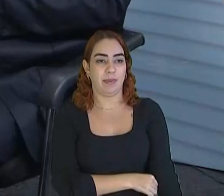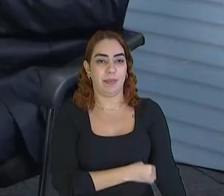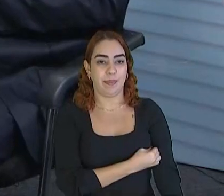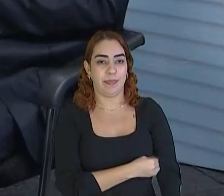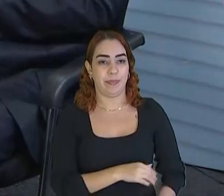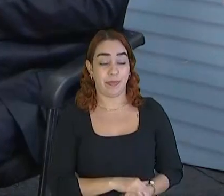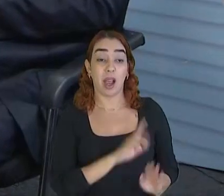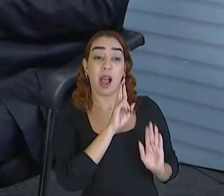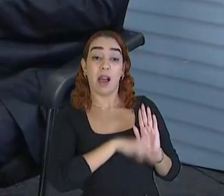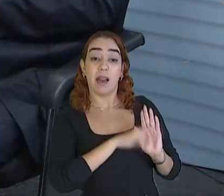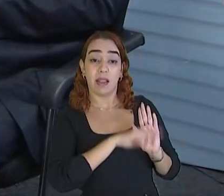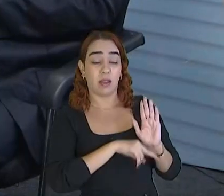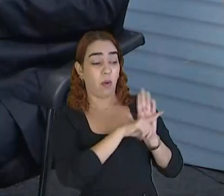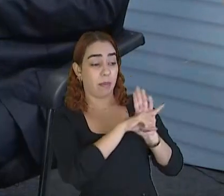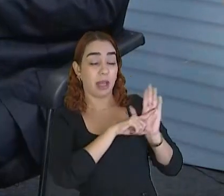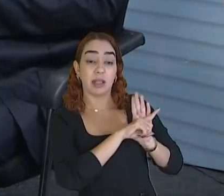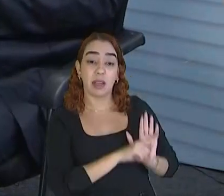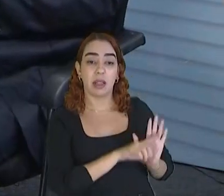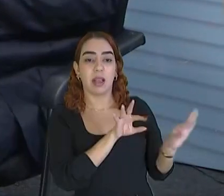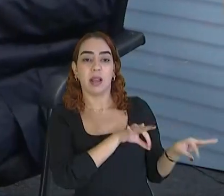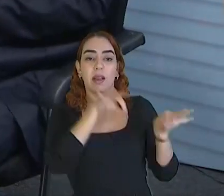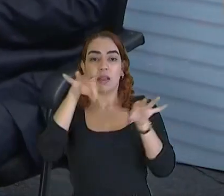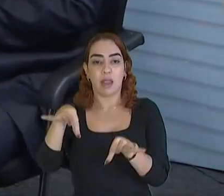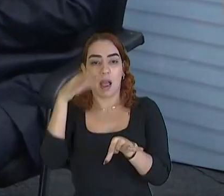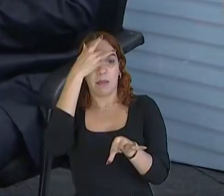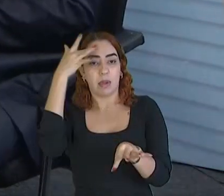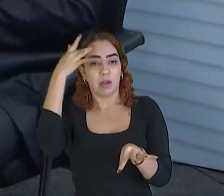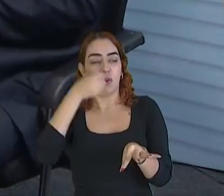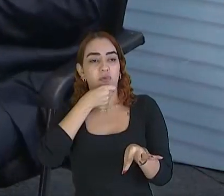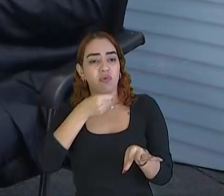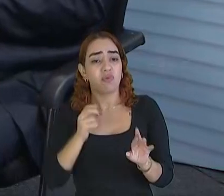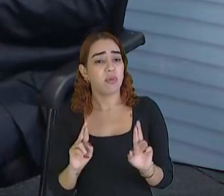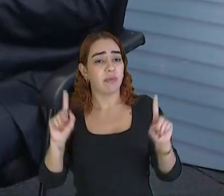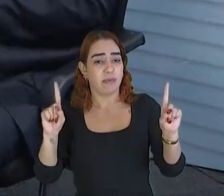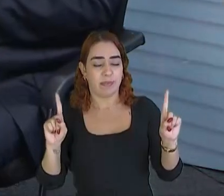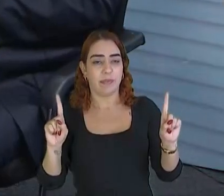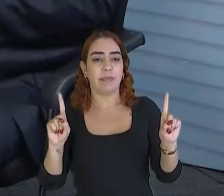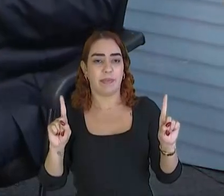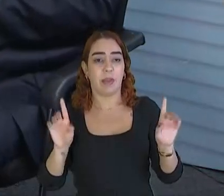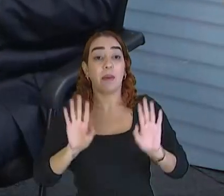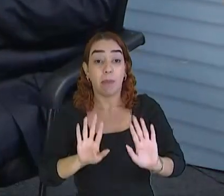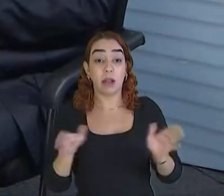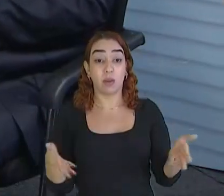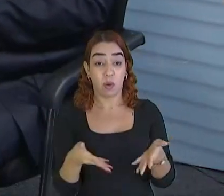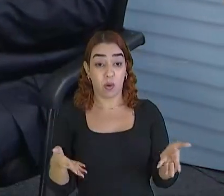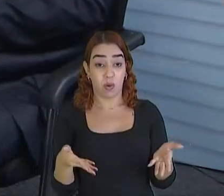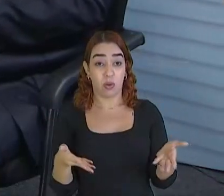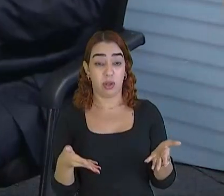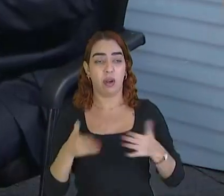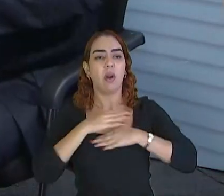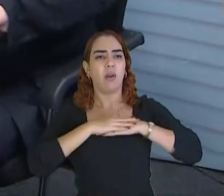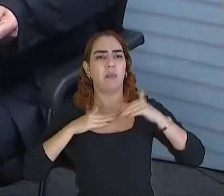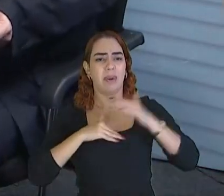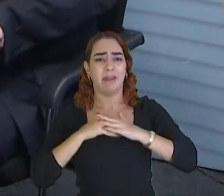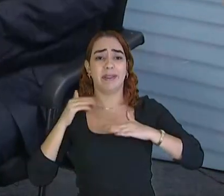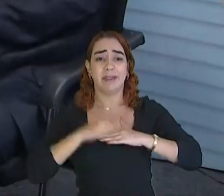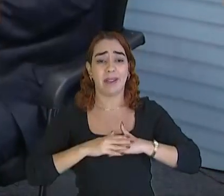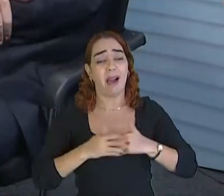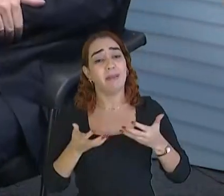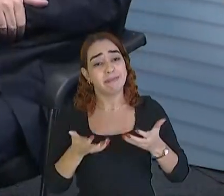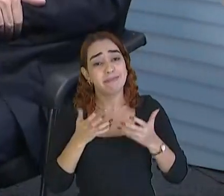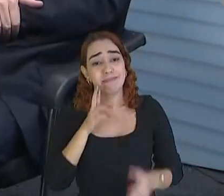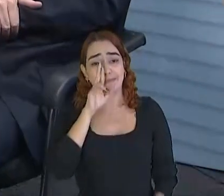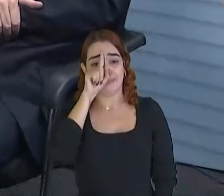E a gente só combate fake news com verdadeira informação. E é fundamental para a cultura democrática. Agora, o jornalista se precarizou e abriu esse flanco. É um